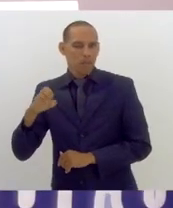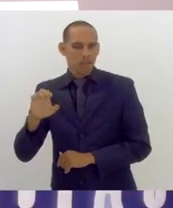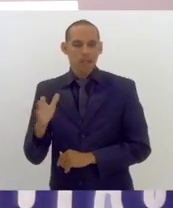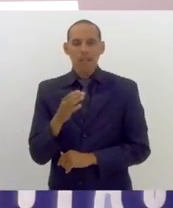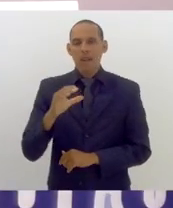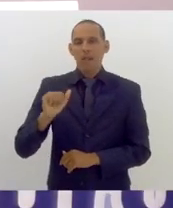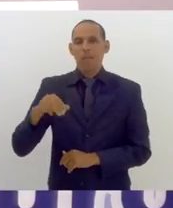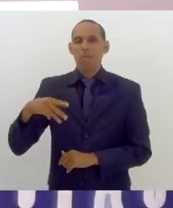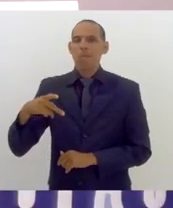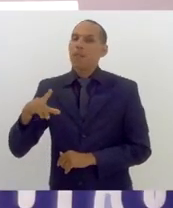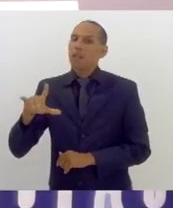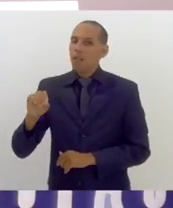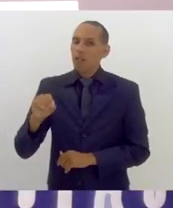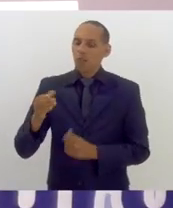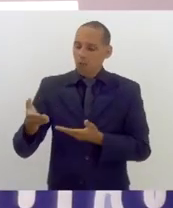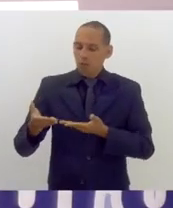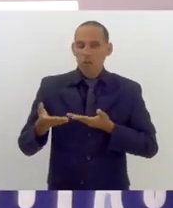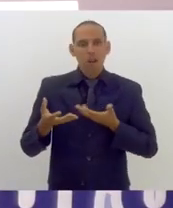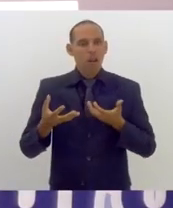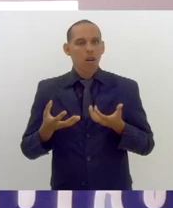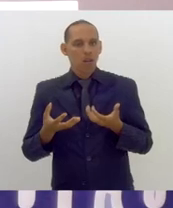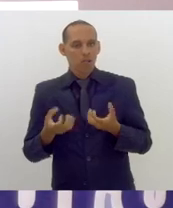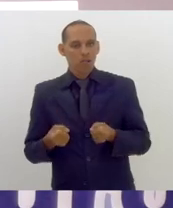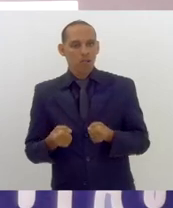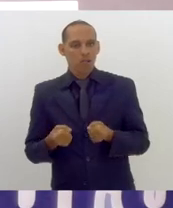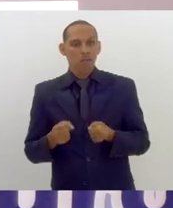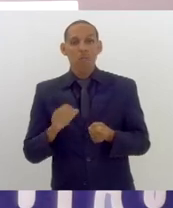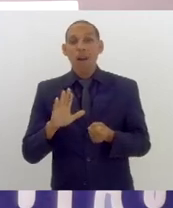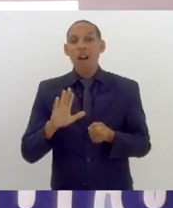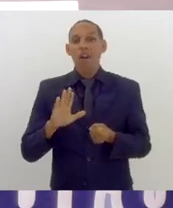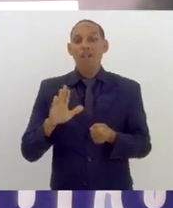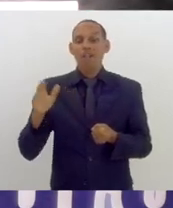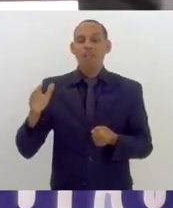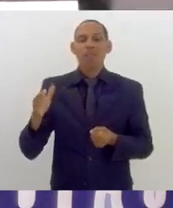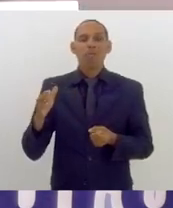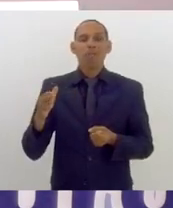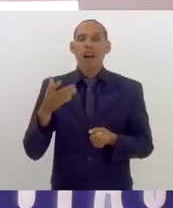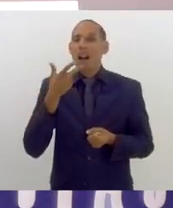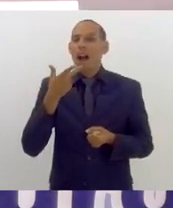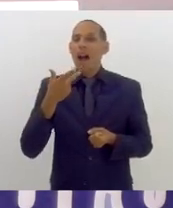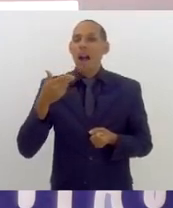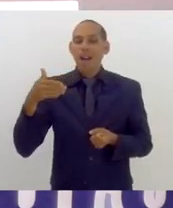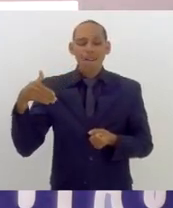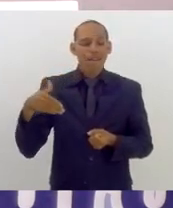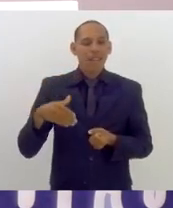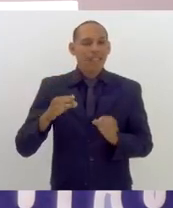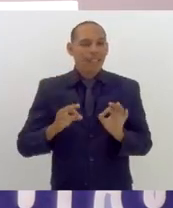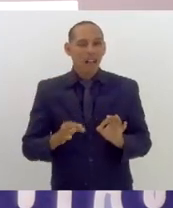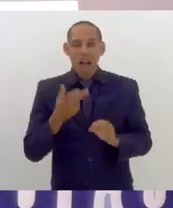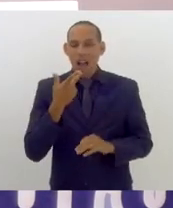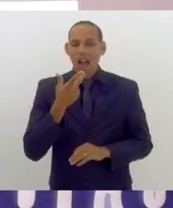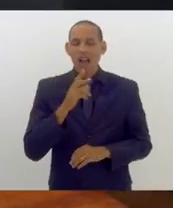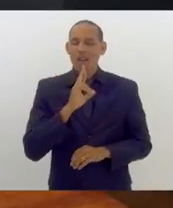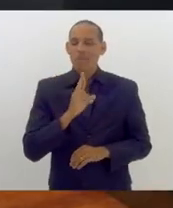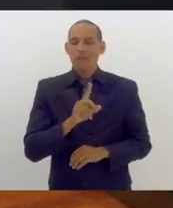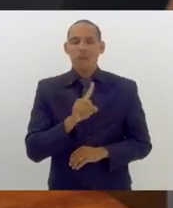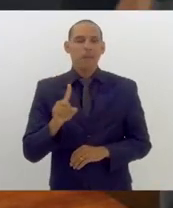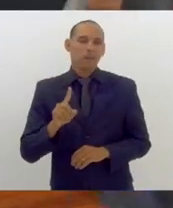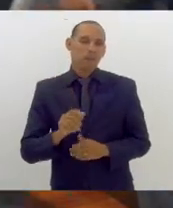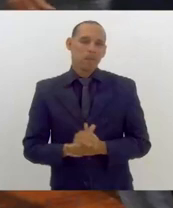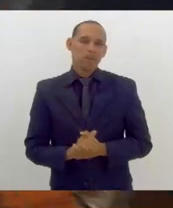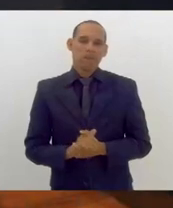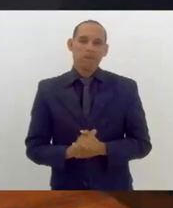que recebeu o convite e não confirmou a presença Bom dia